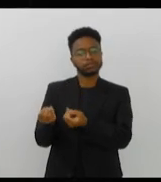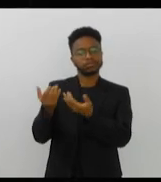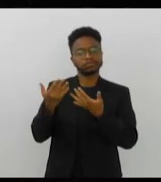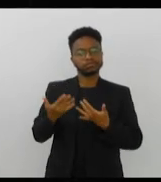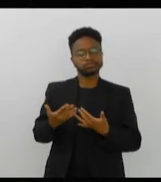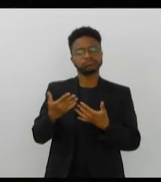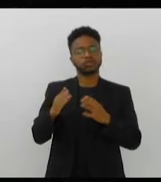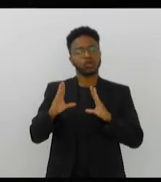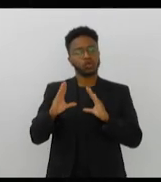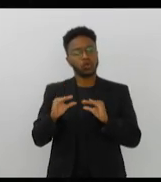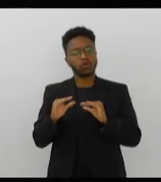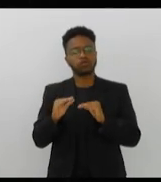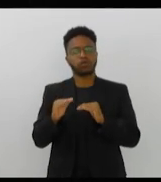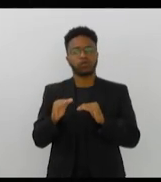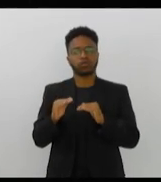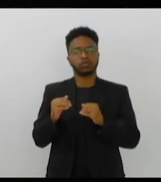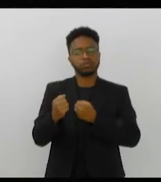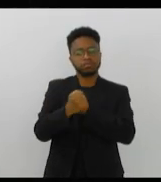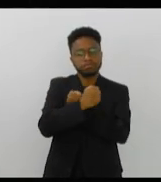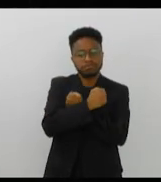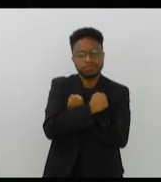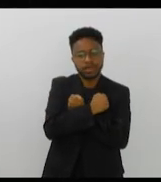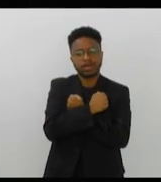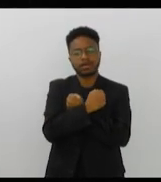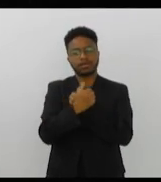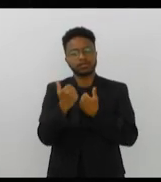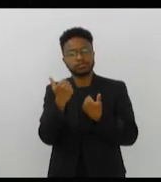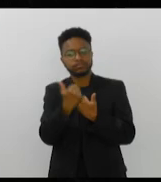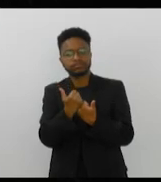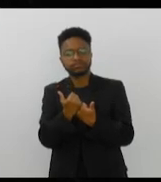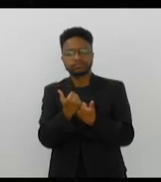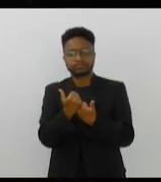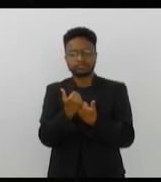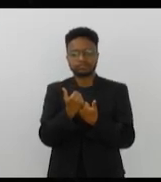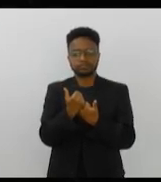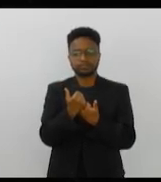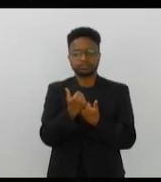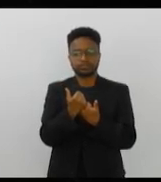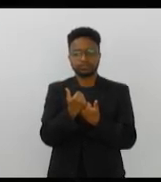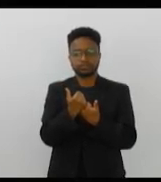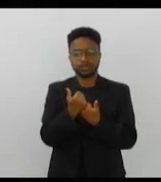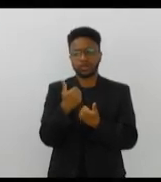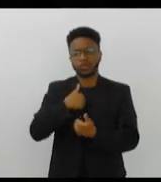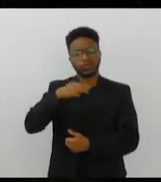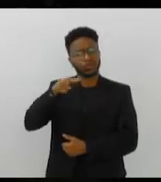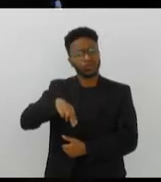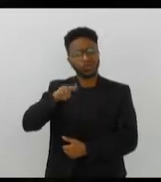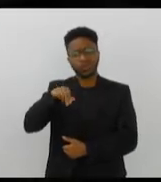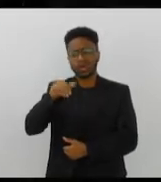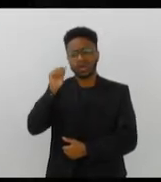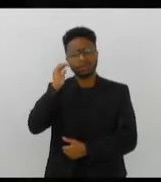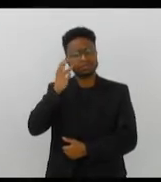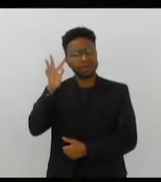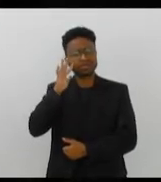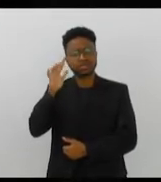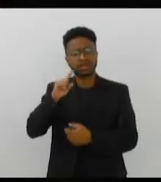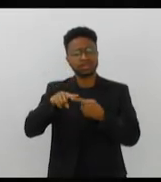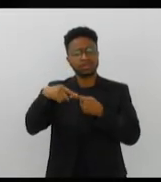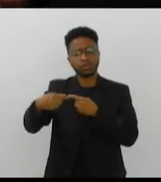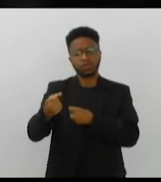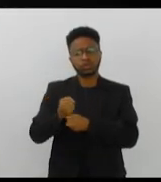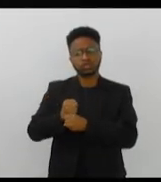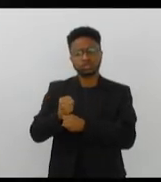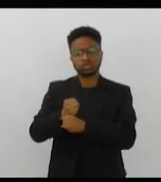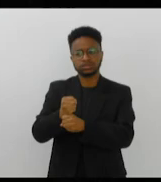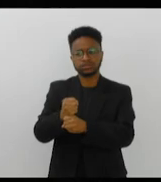conforto, me abraçava, me apoiava. Nunca que eu ia imaginar que passaram-se anos.